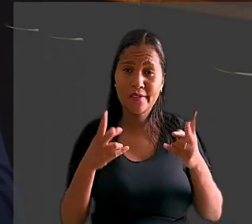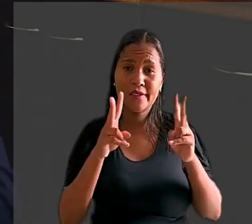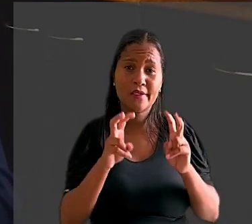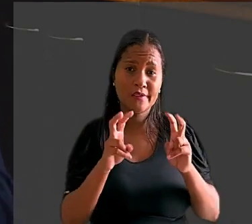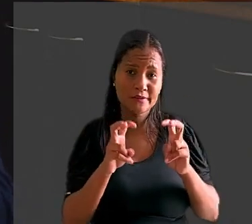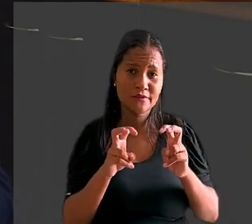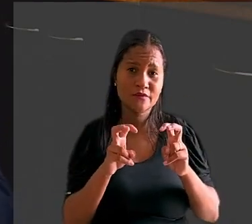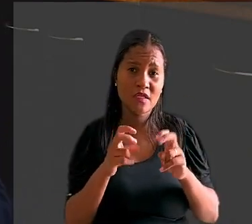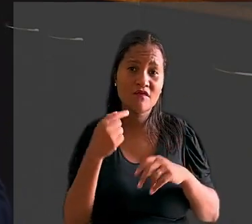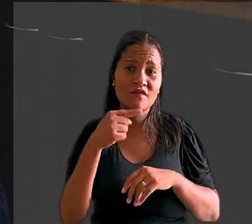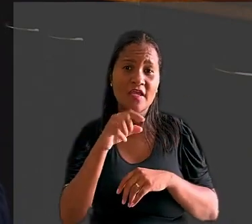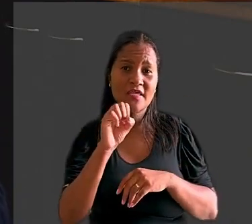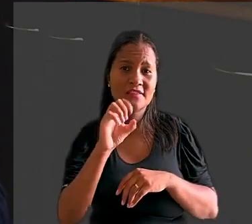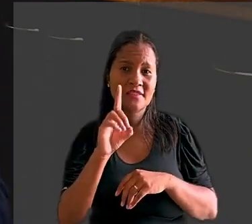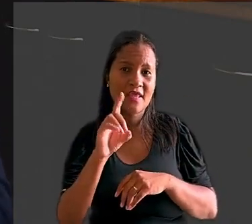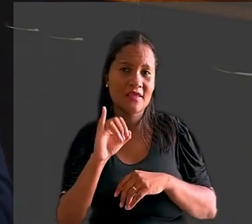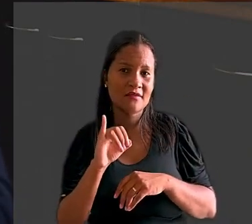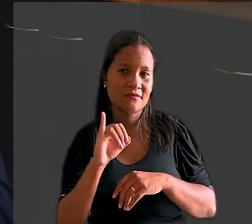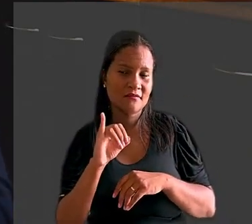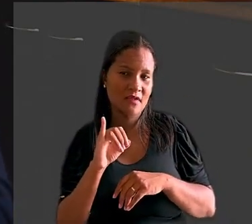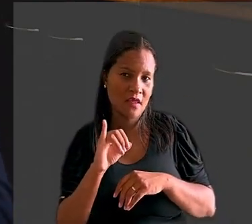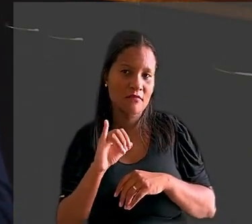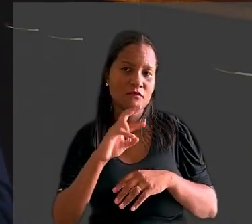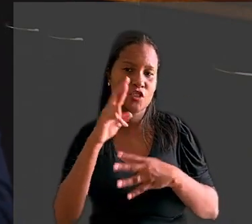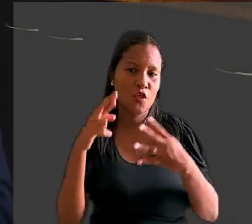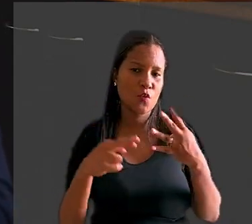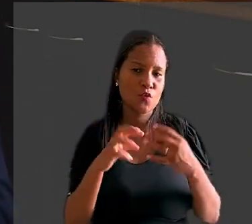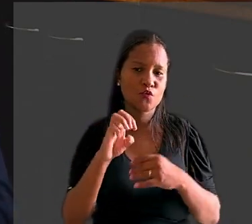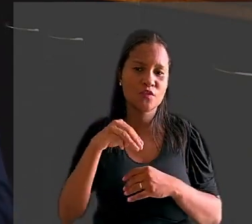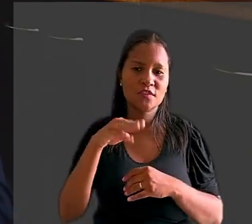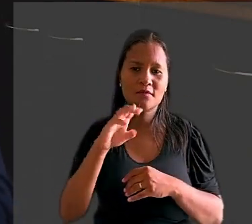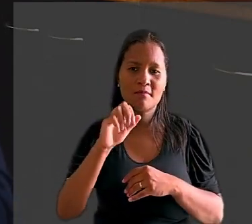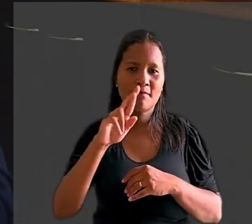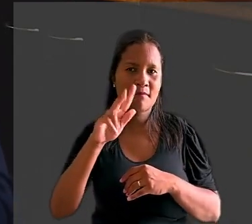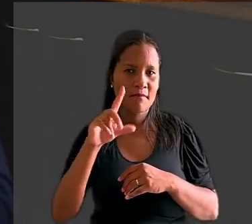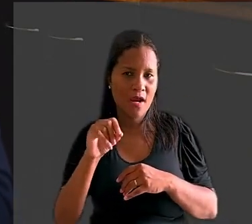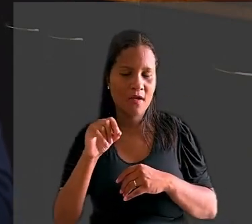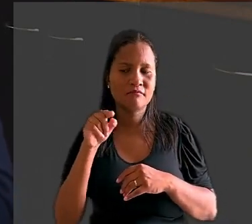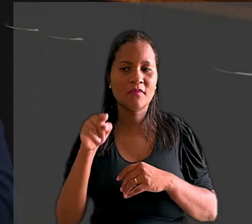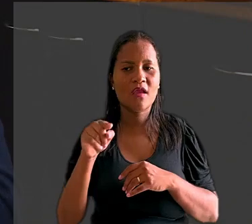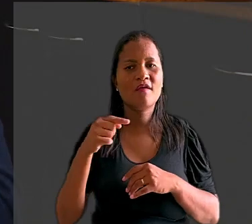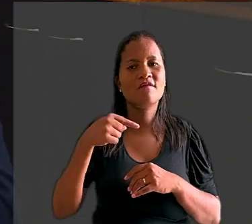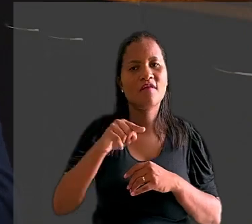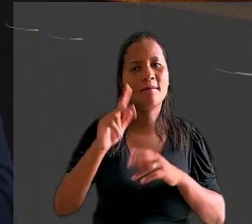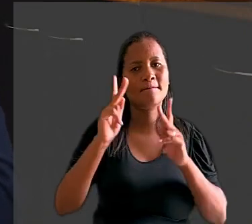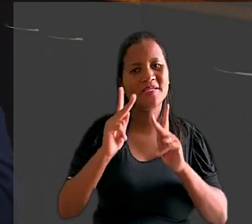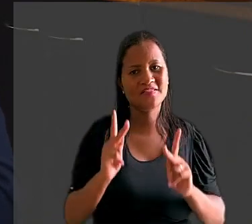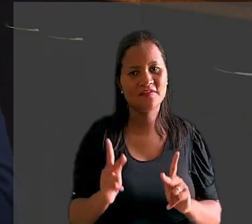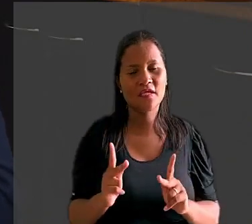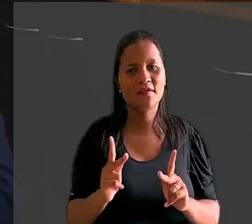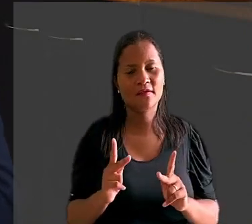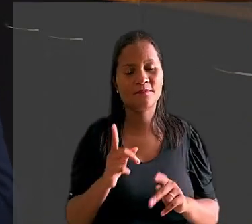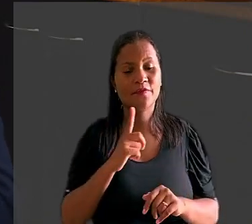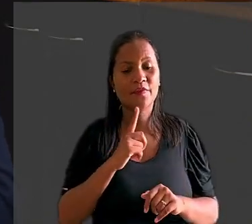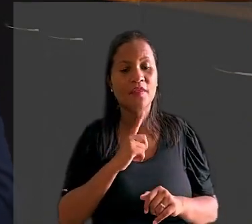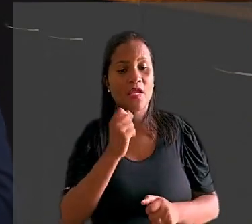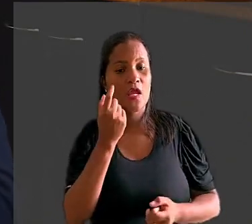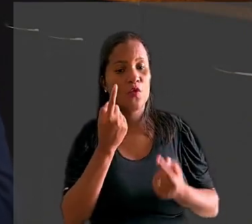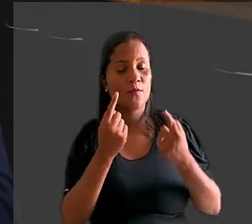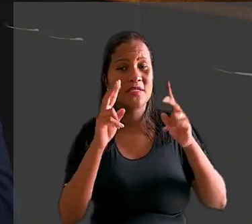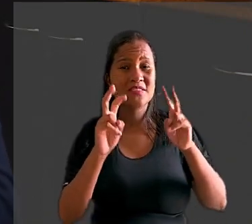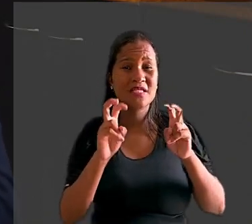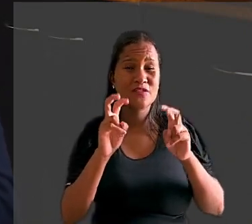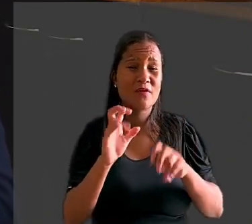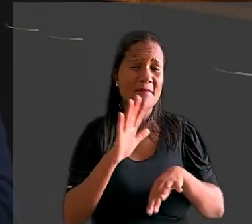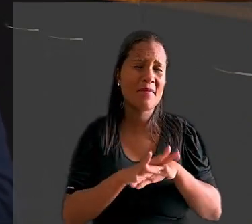a SDI, por via de recurso de embargos, e a SDI vai pacificar essa questão. Há algumas questões que são mais